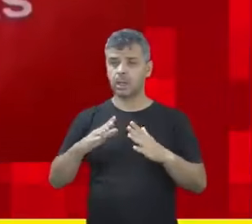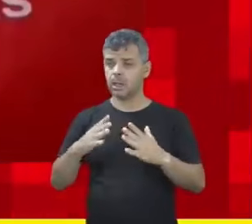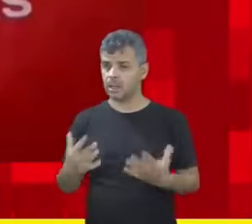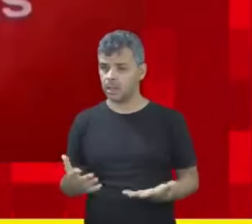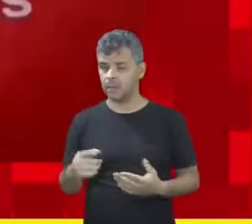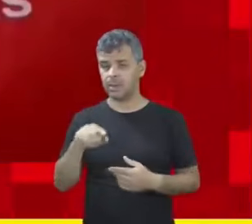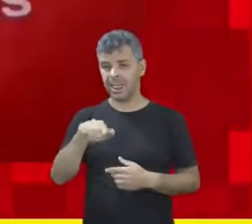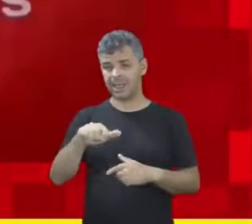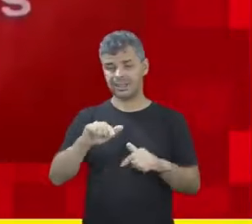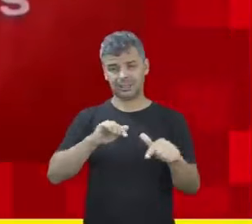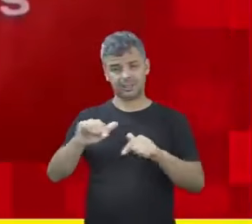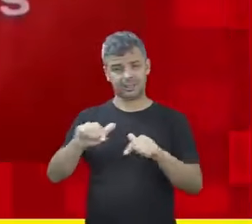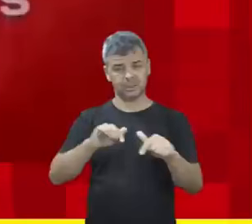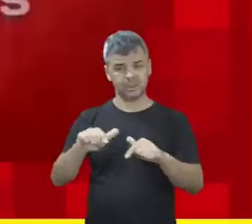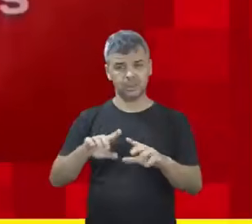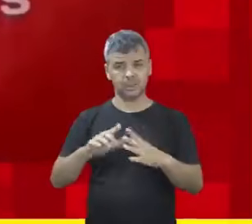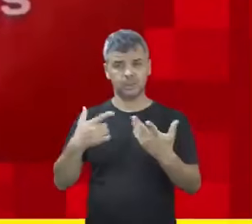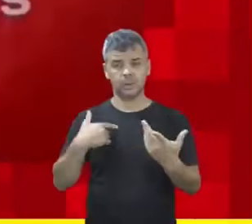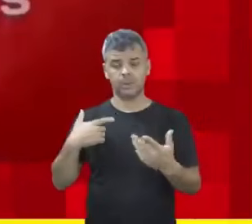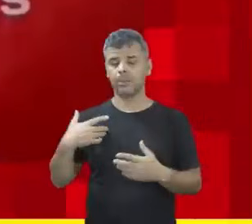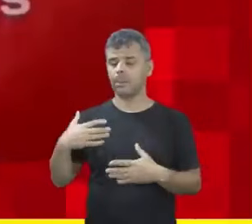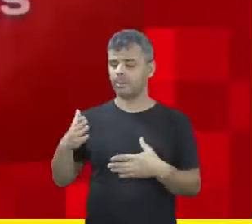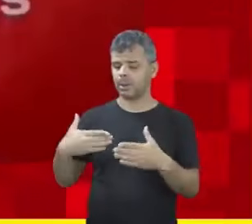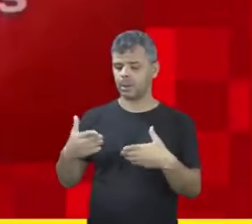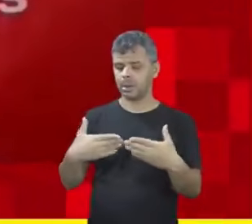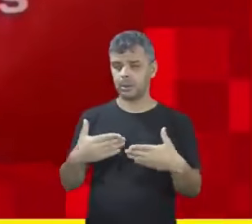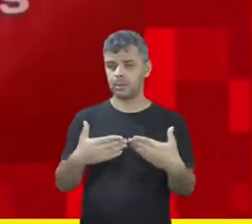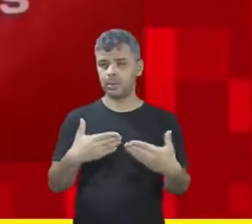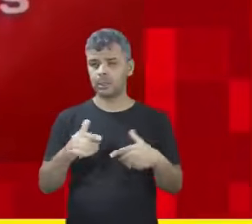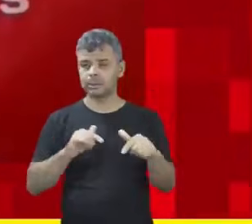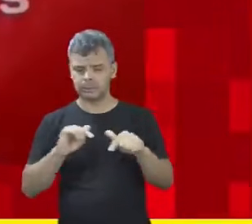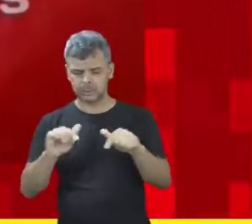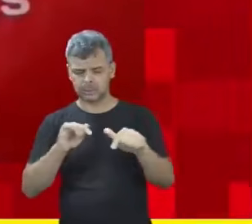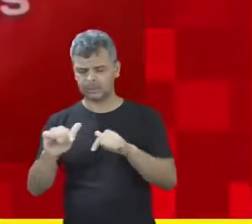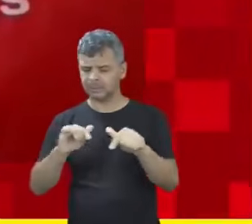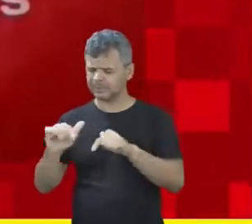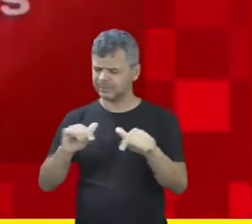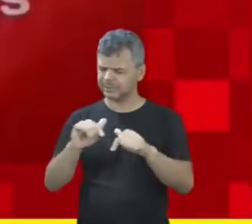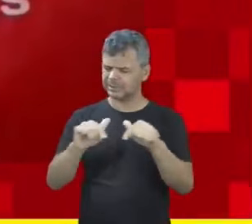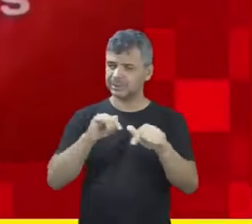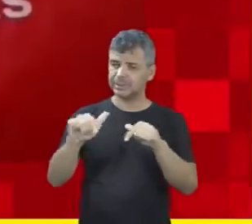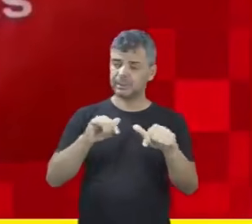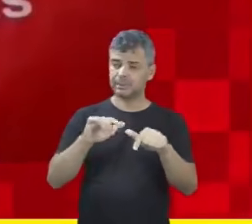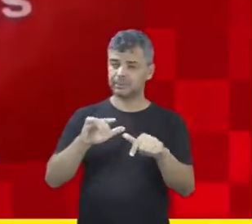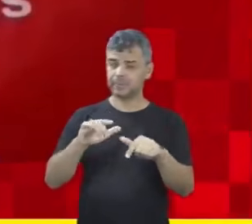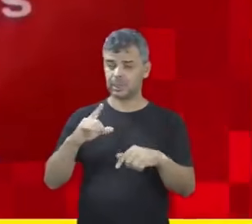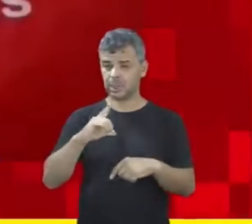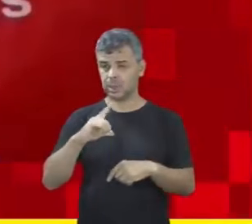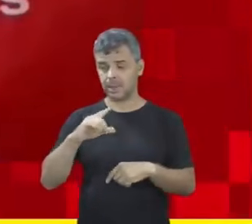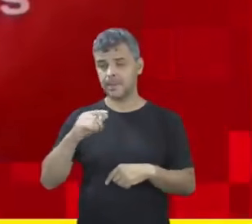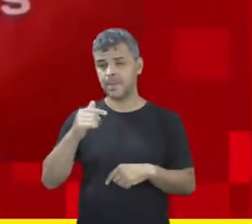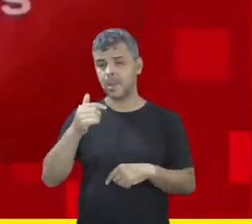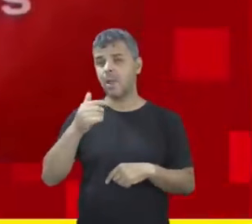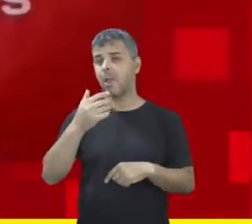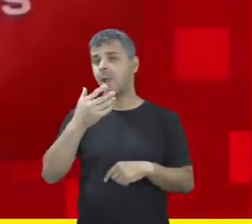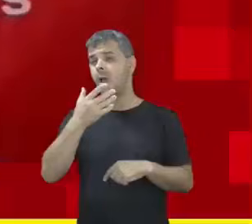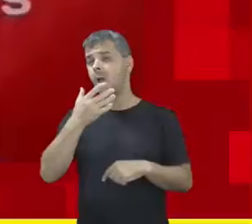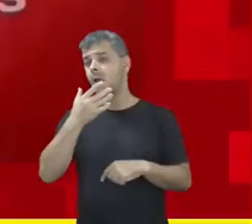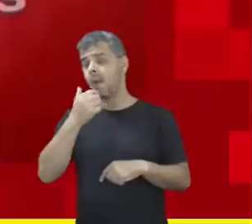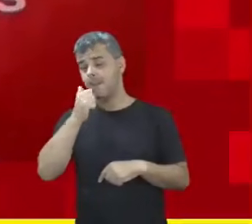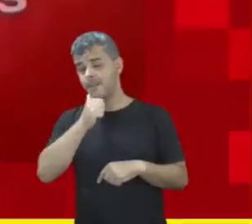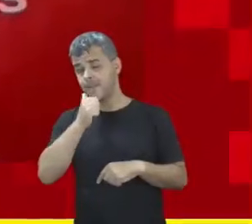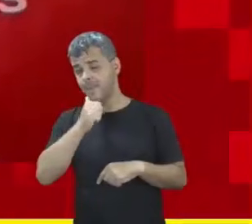E ela trabalhava muito, e conversando com ela, ela falava que ela trabalhava muito, porque ela tinha, principalmente, eu e a minha irmã, que somos filhas